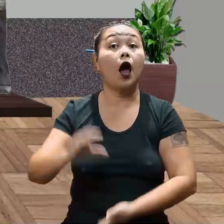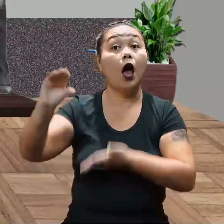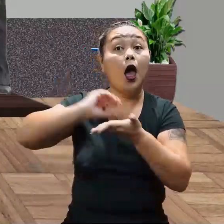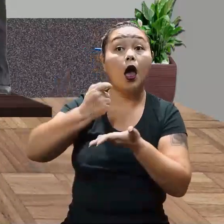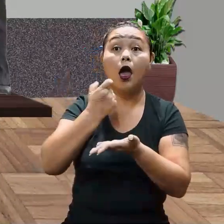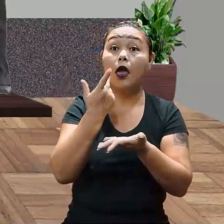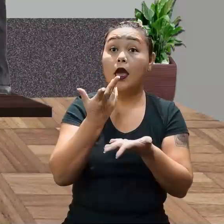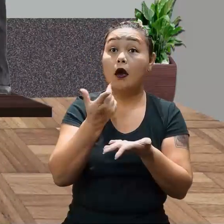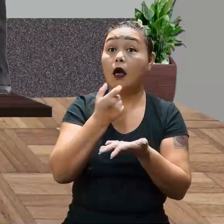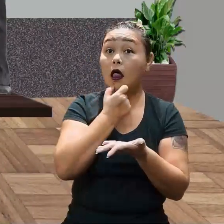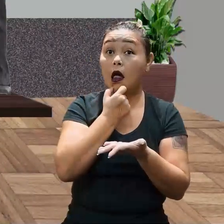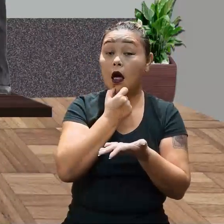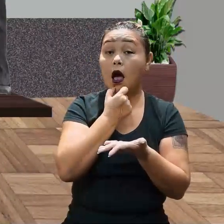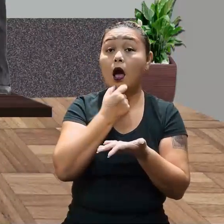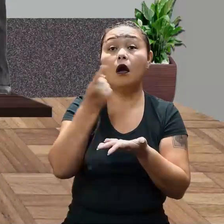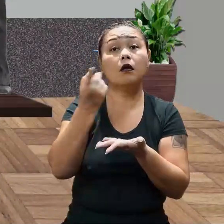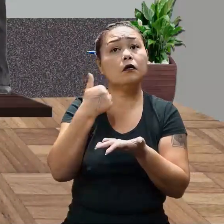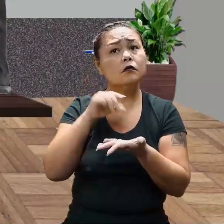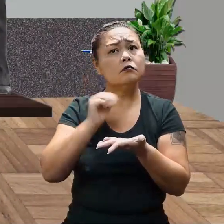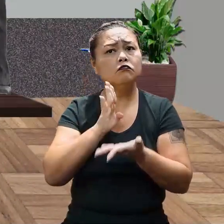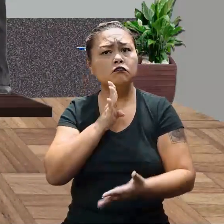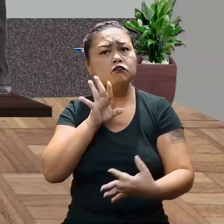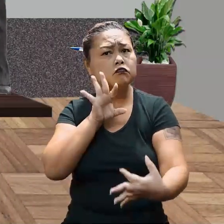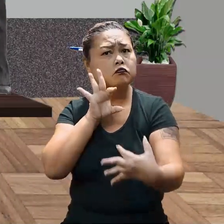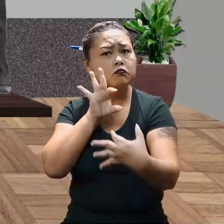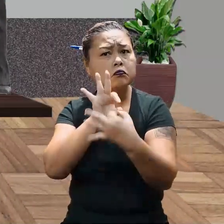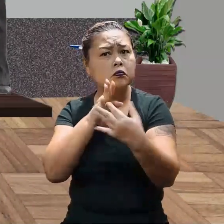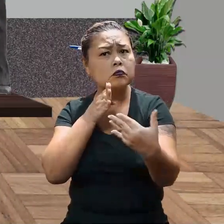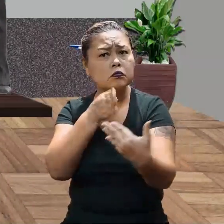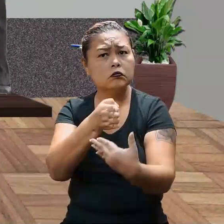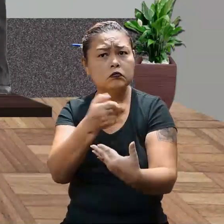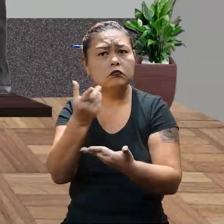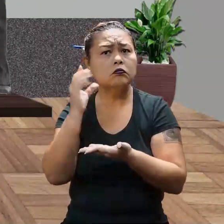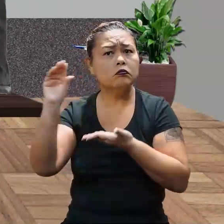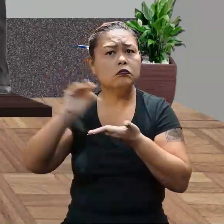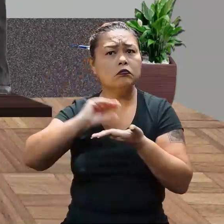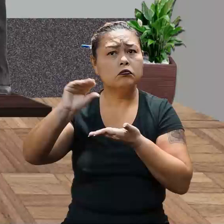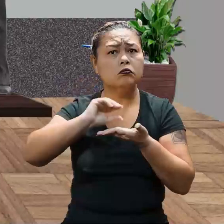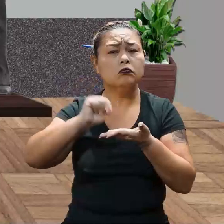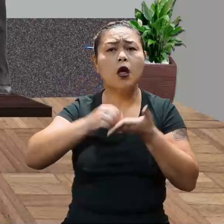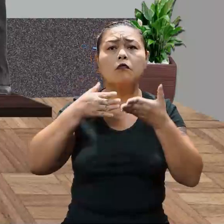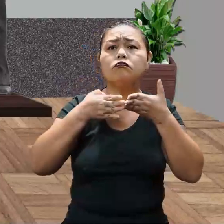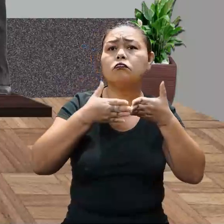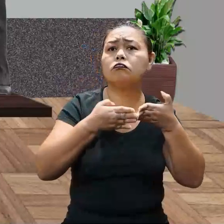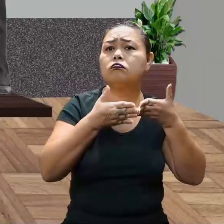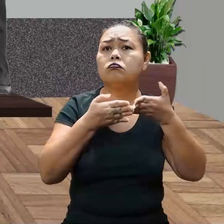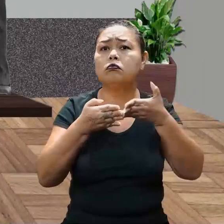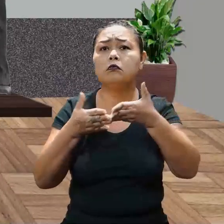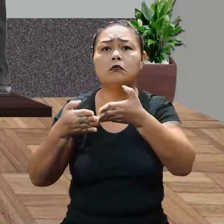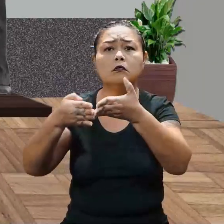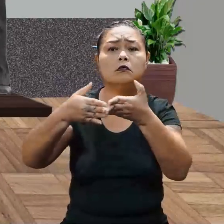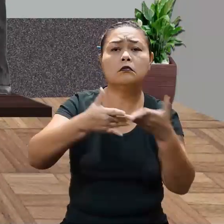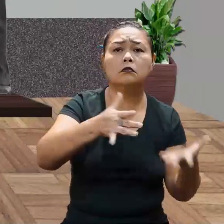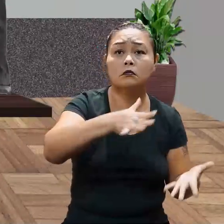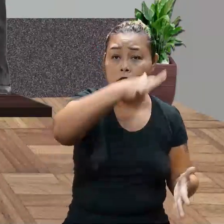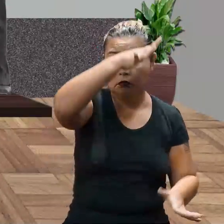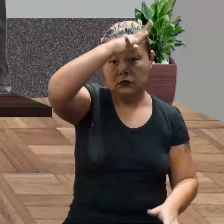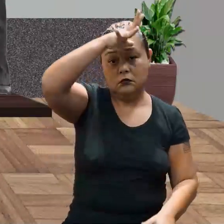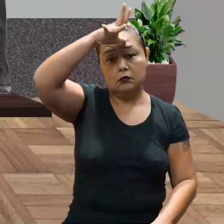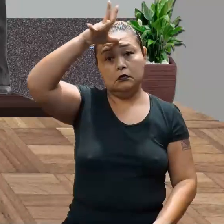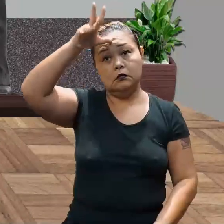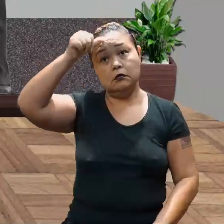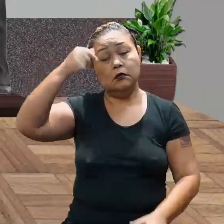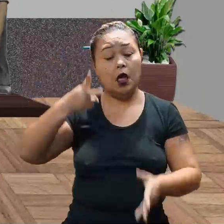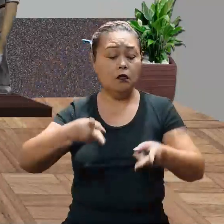capital inglês que estará diretamente financiando as navegações da Amazônia e